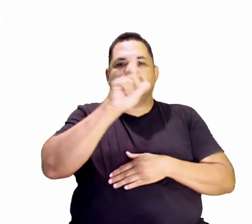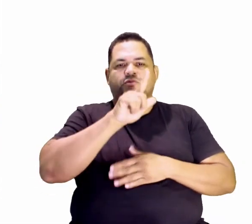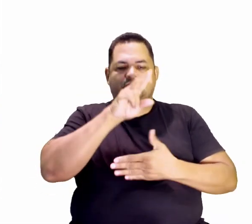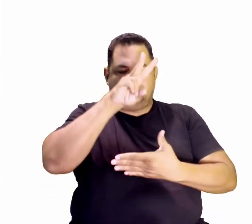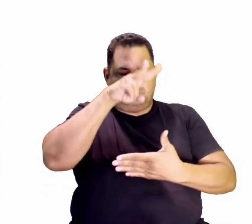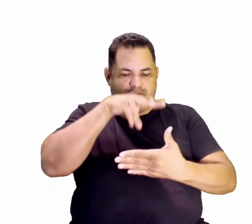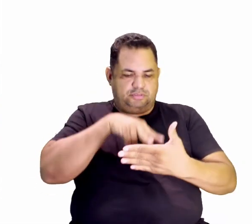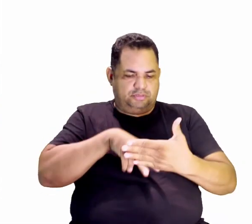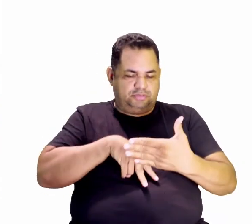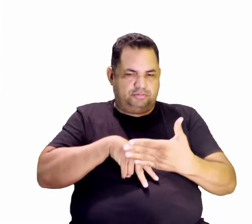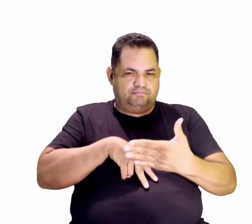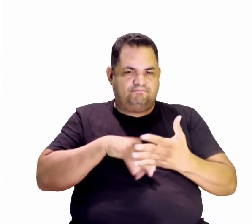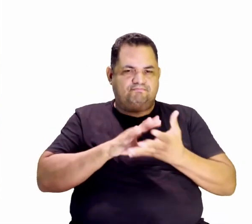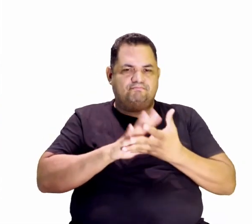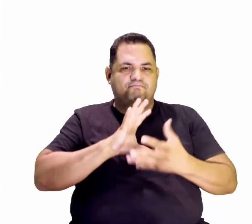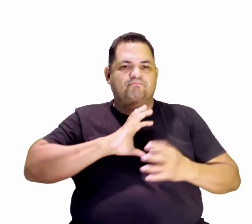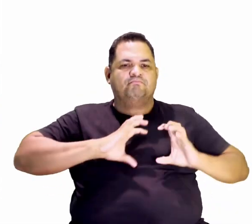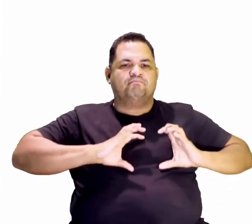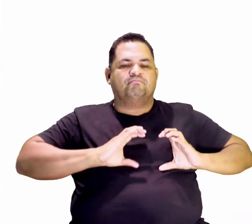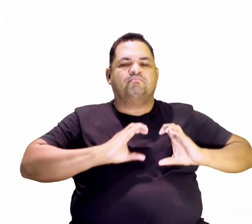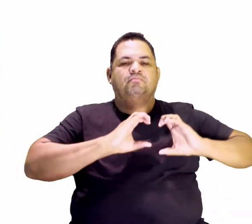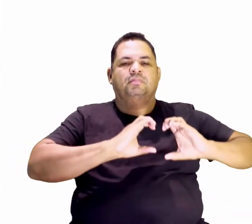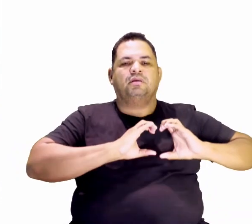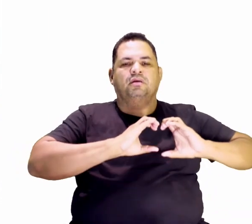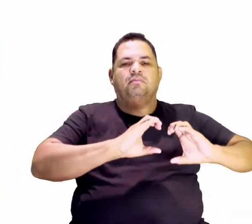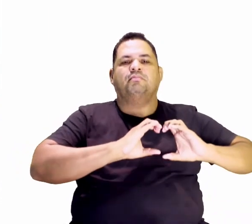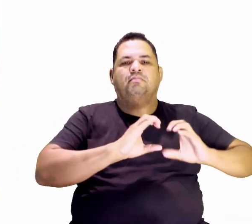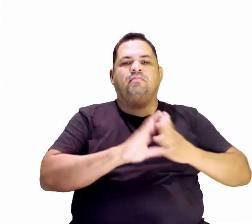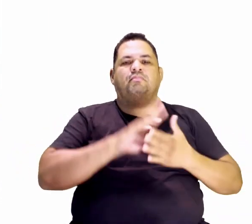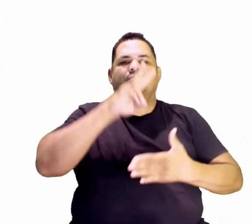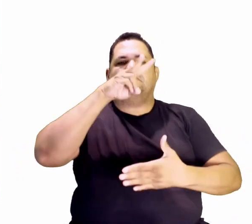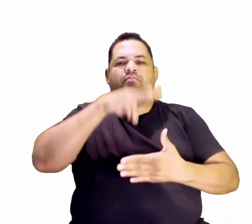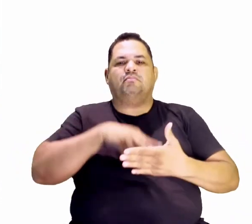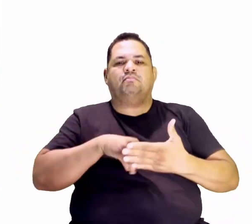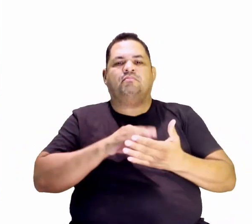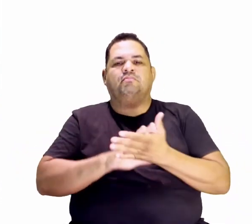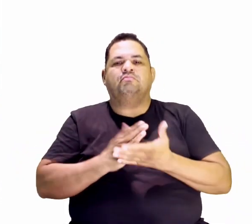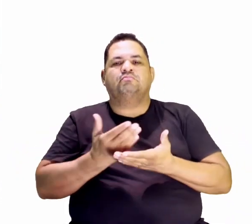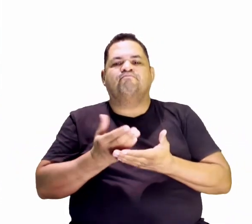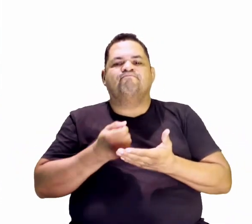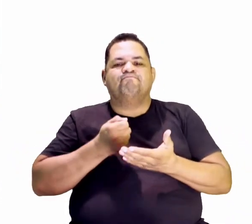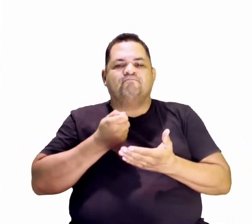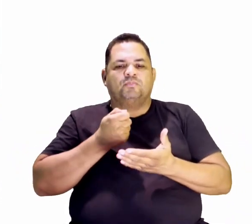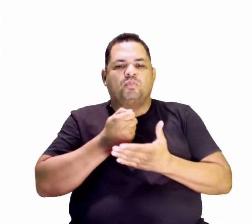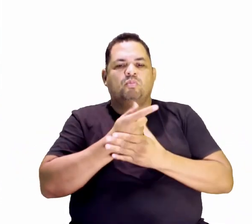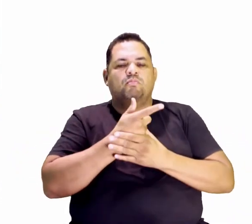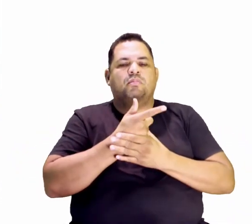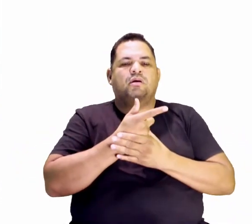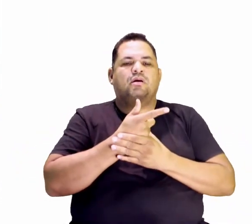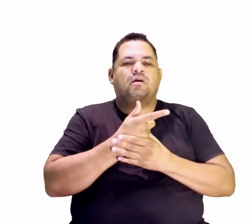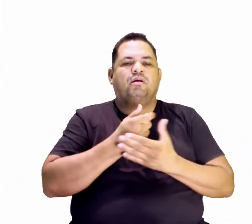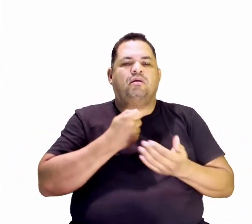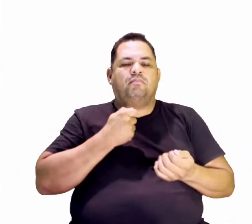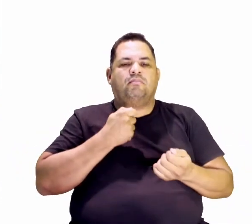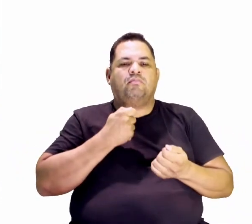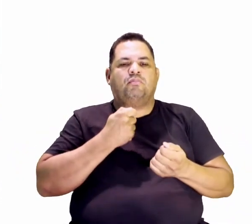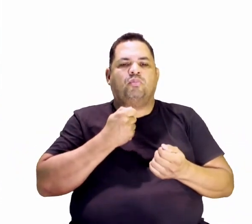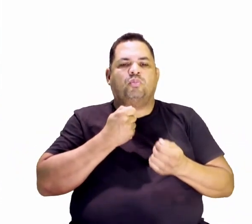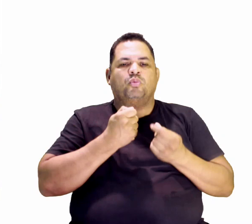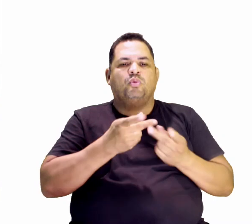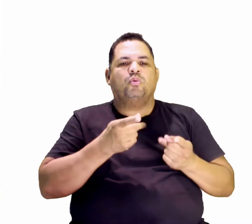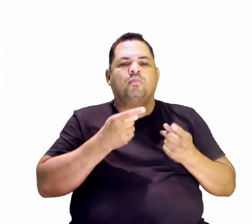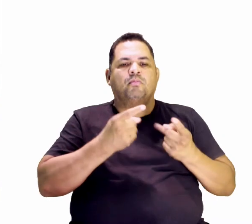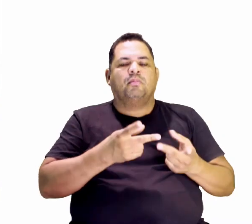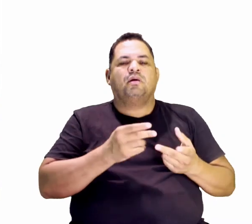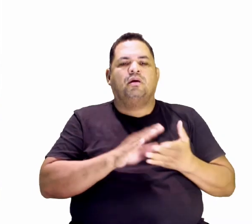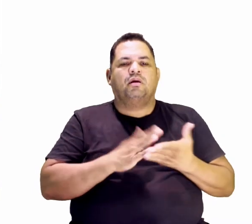é apaixonado, se você ama comprar livros, presentear com livros, assim como eu, você faz